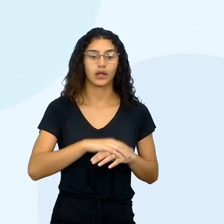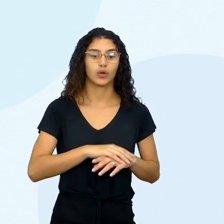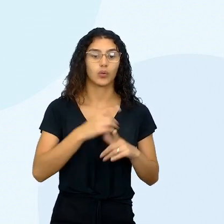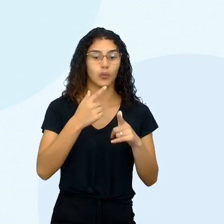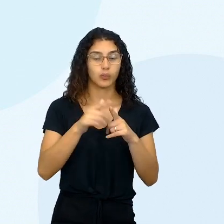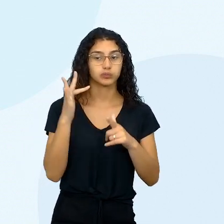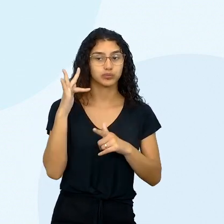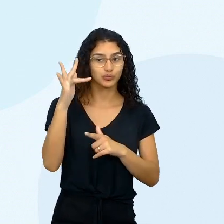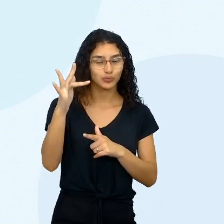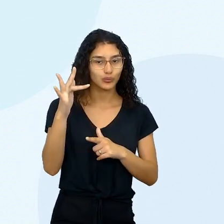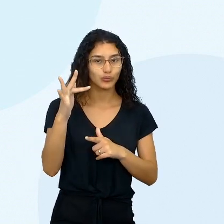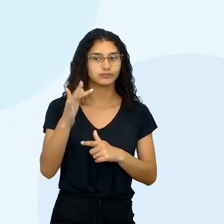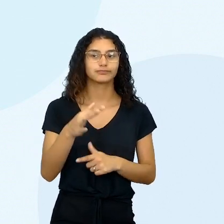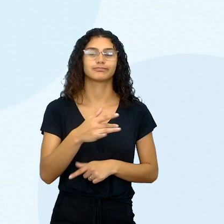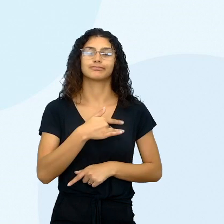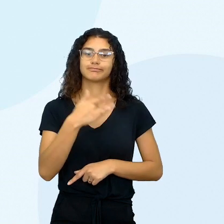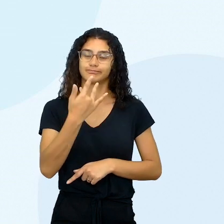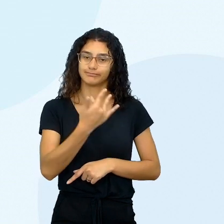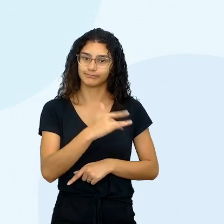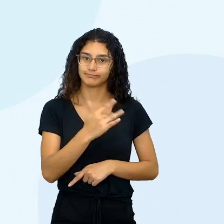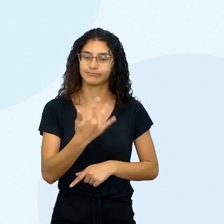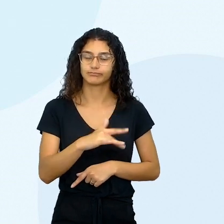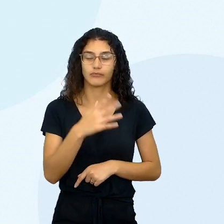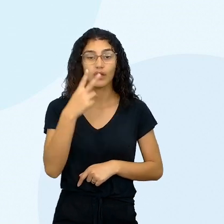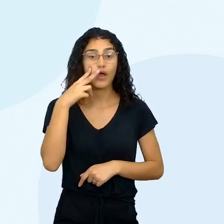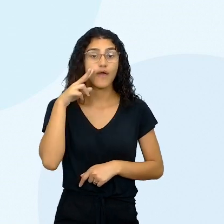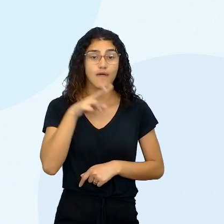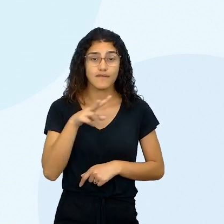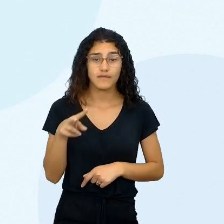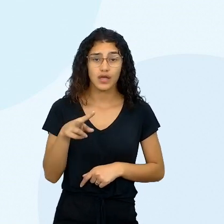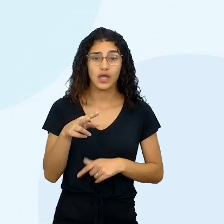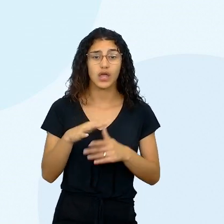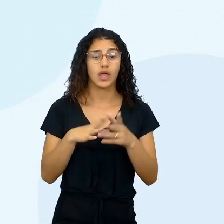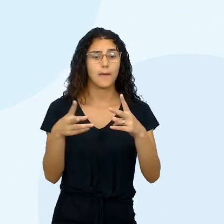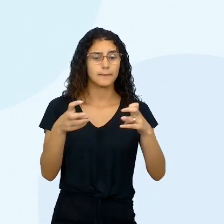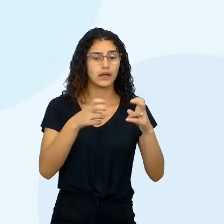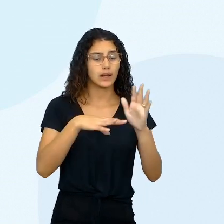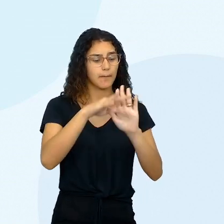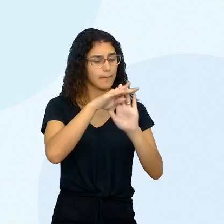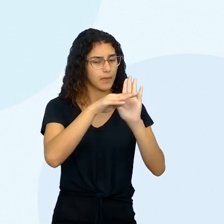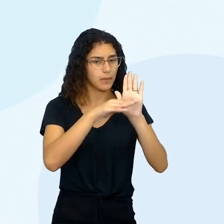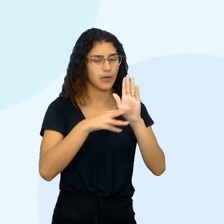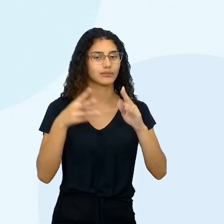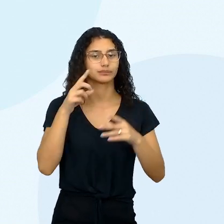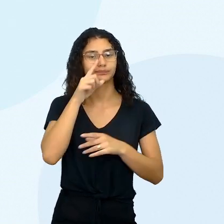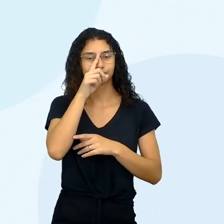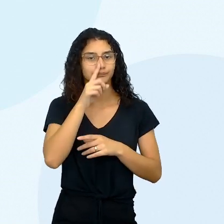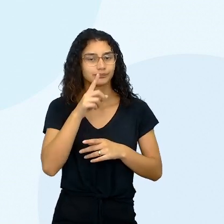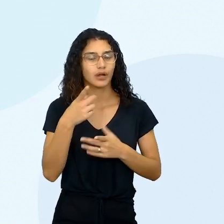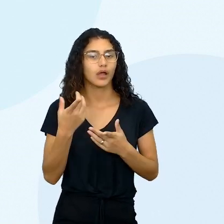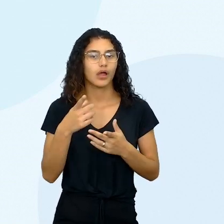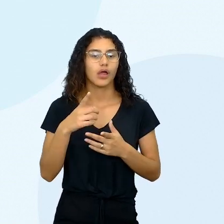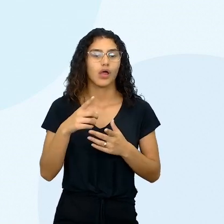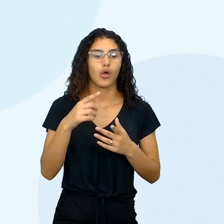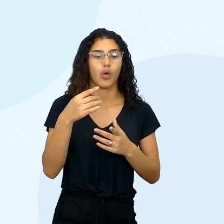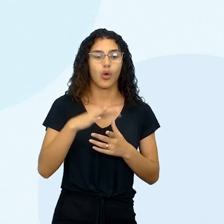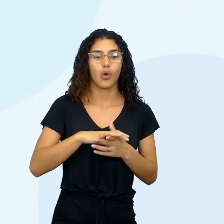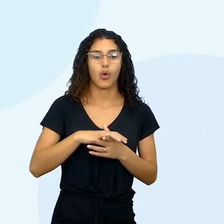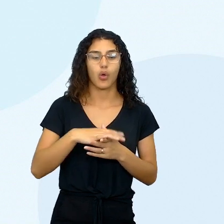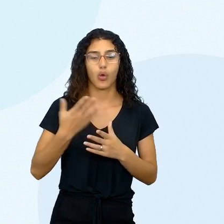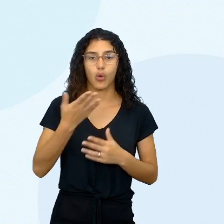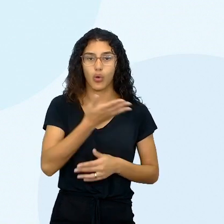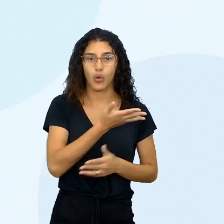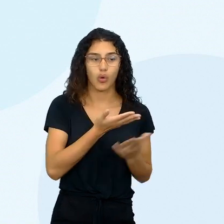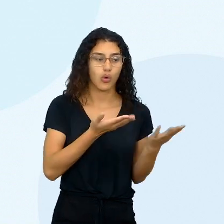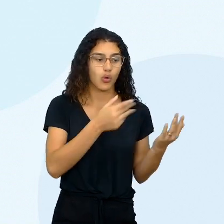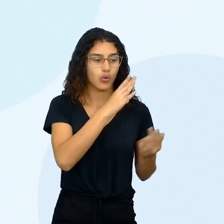é assustador. Então veja que é um quadro muito preocupante de jovens aí entre, se não me engano, entre 14 e 18 anos,